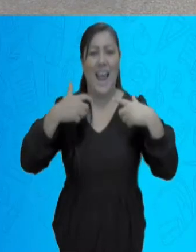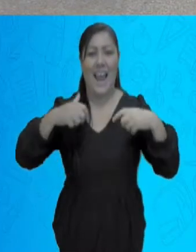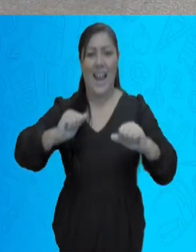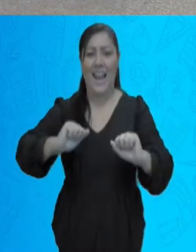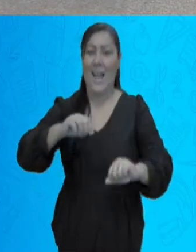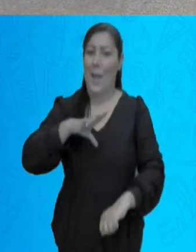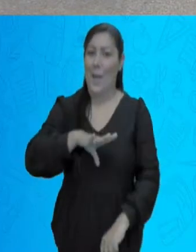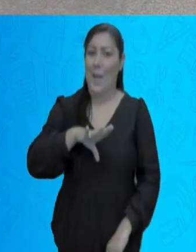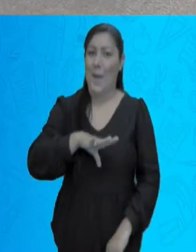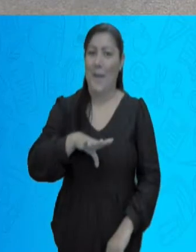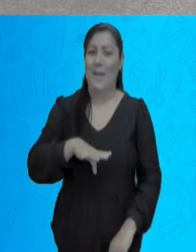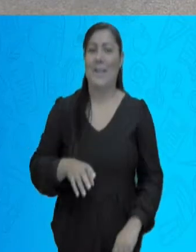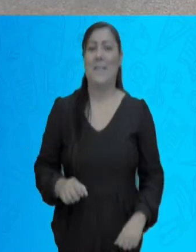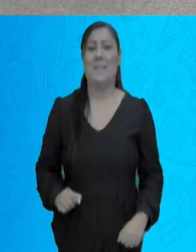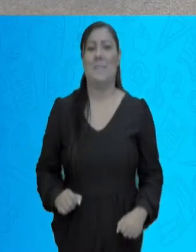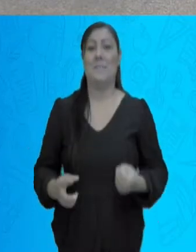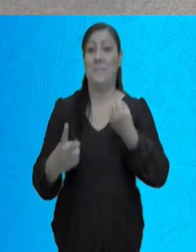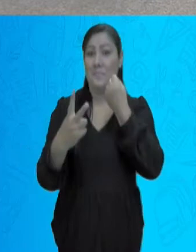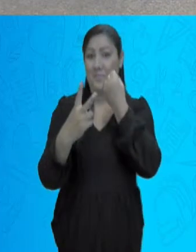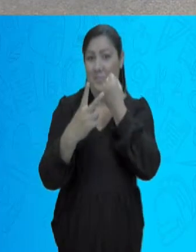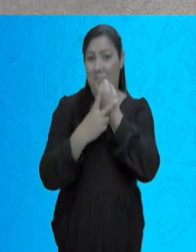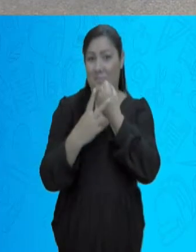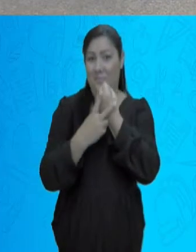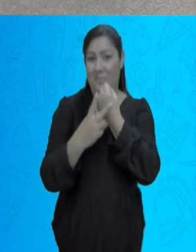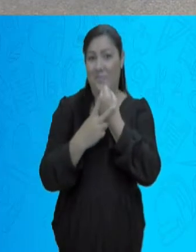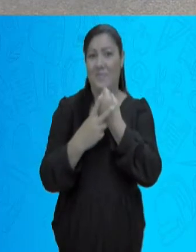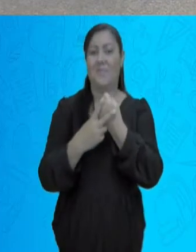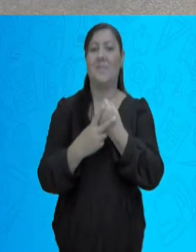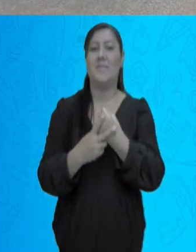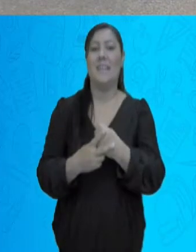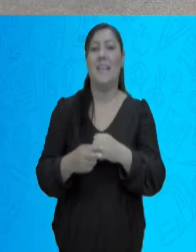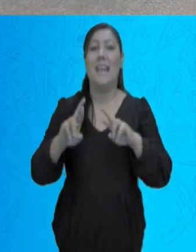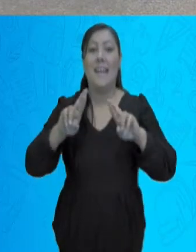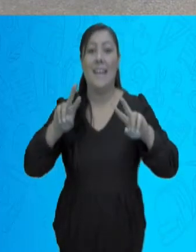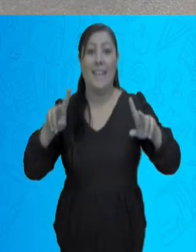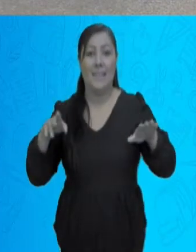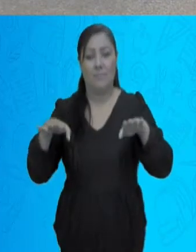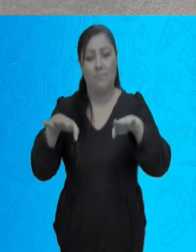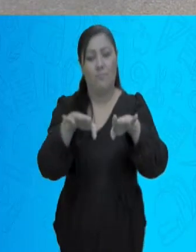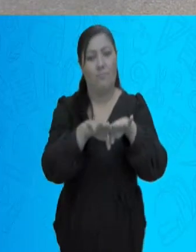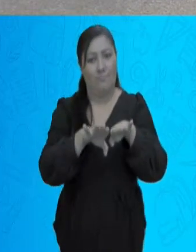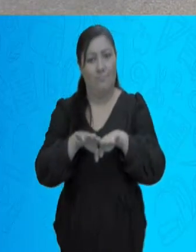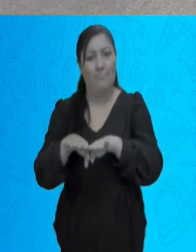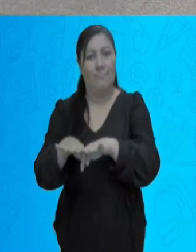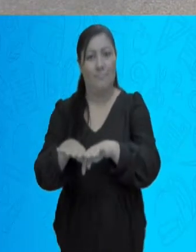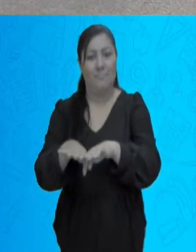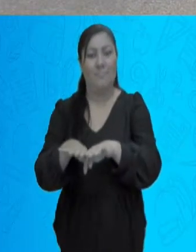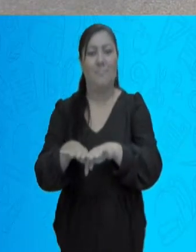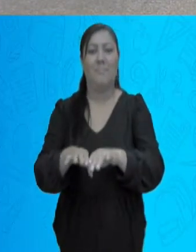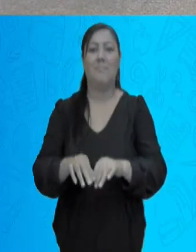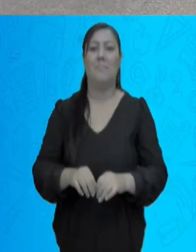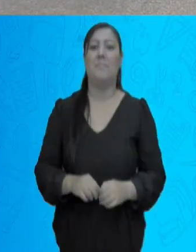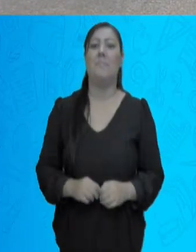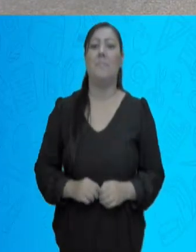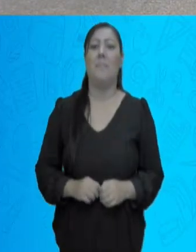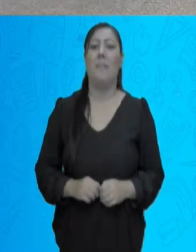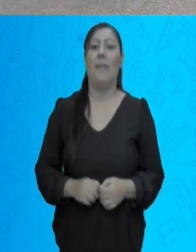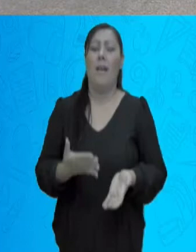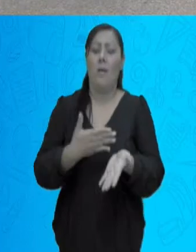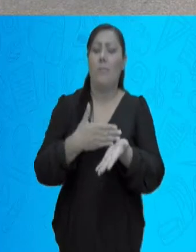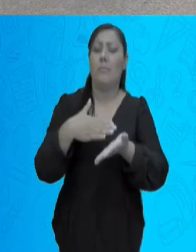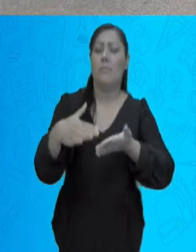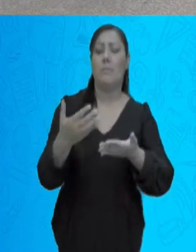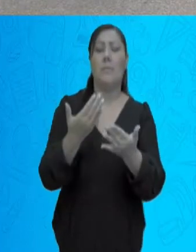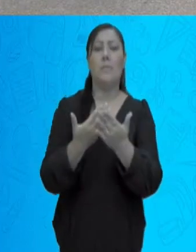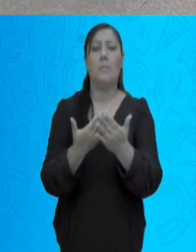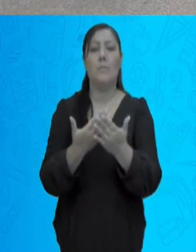portuguesa. Verbos irregulares. Bem, iniciaremos um estudo aqui bem amplo da